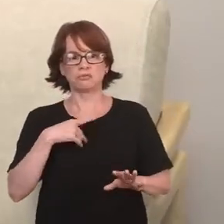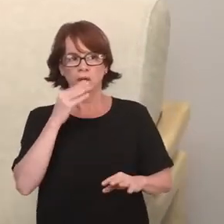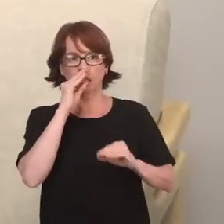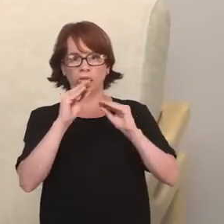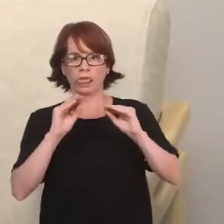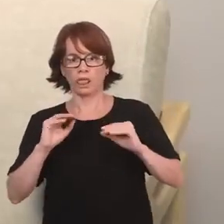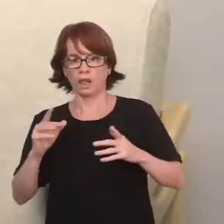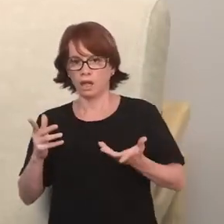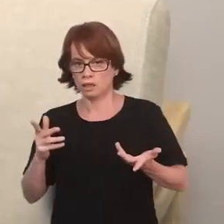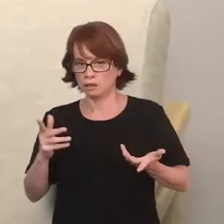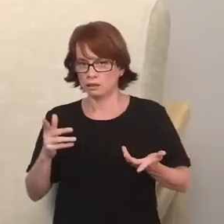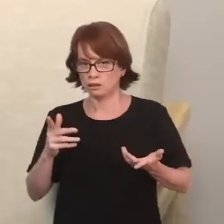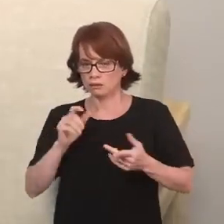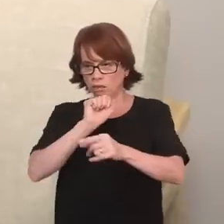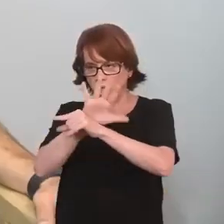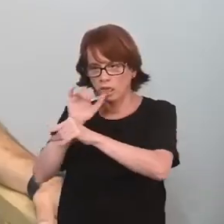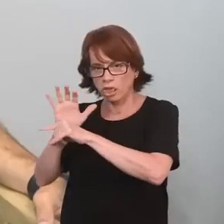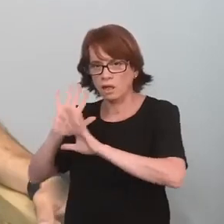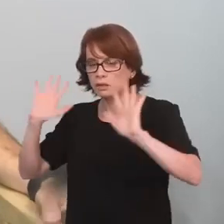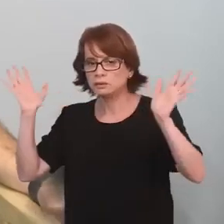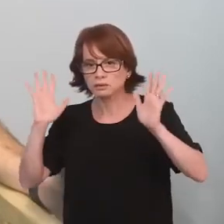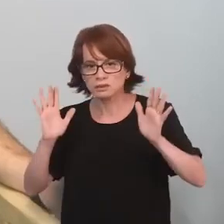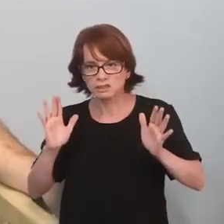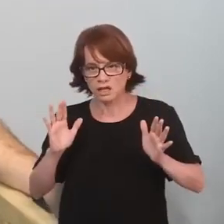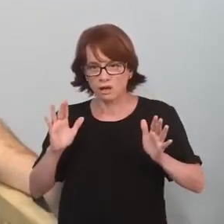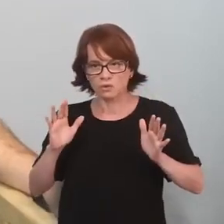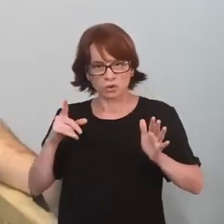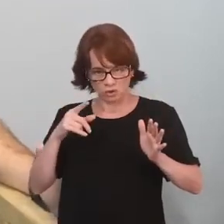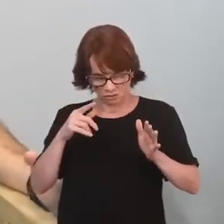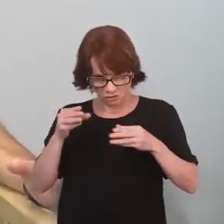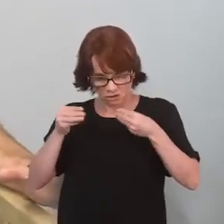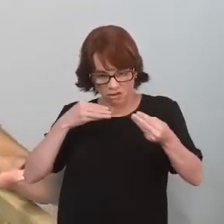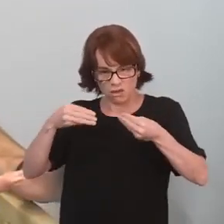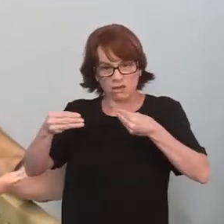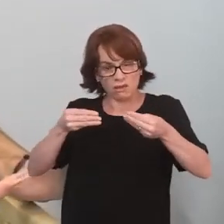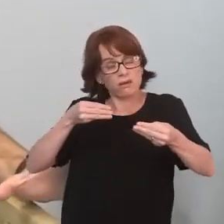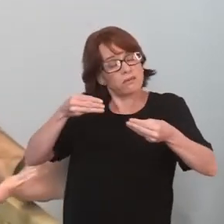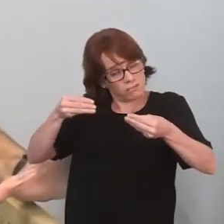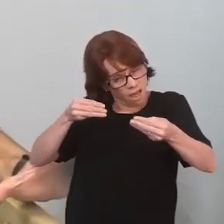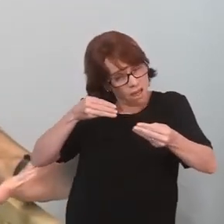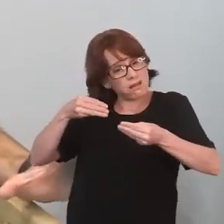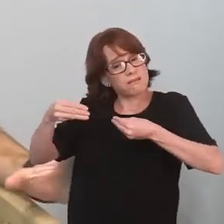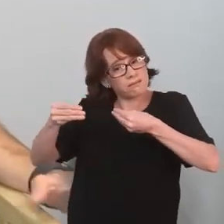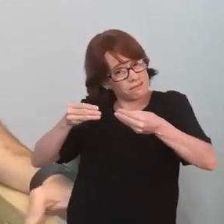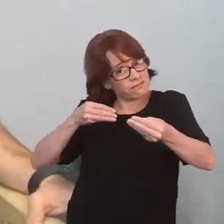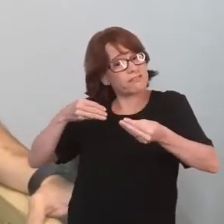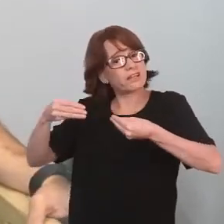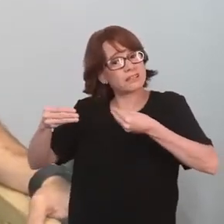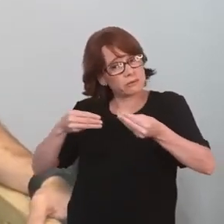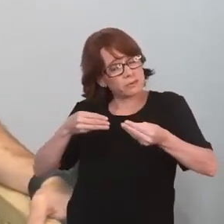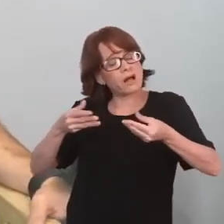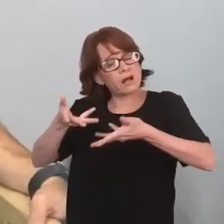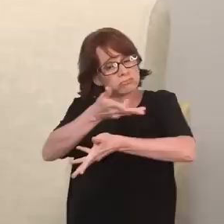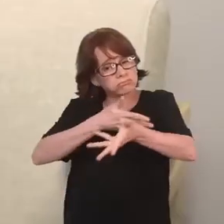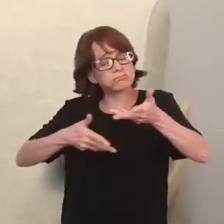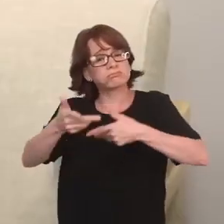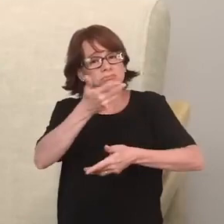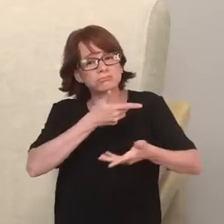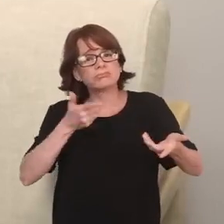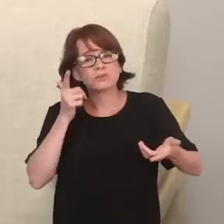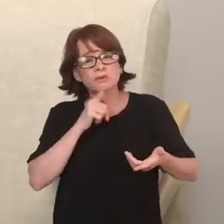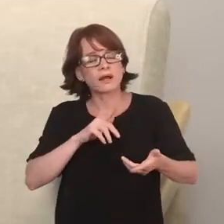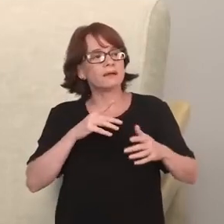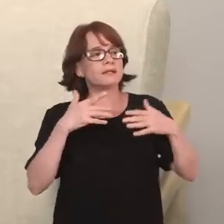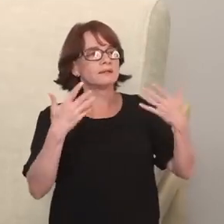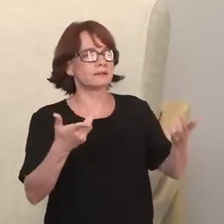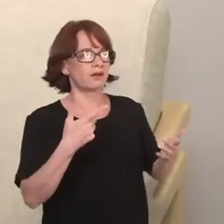nem flexível. Perfeito. Então, esse rótulo de extremista não se adequa. Esse rótulo é